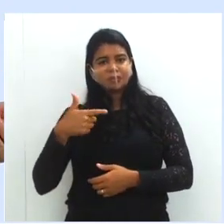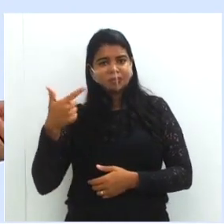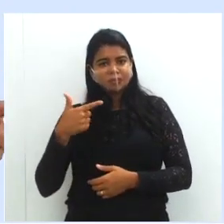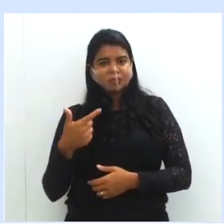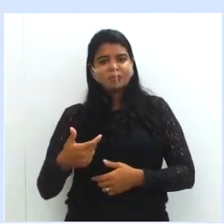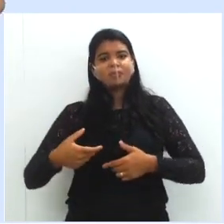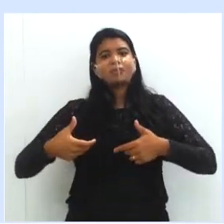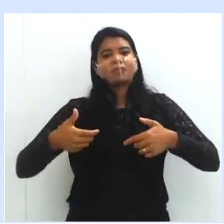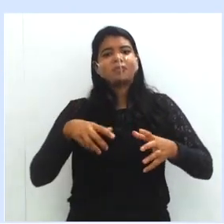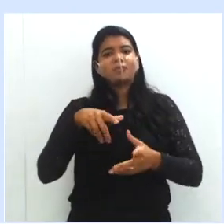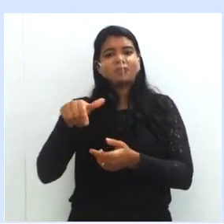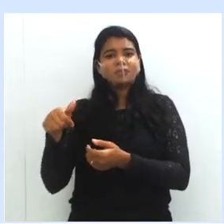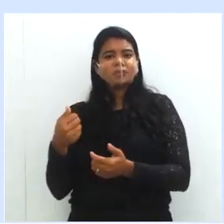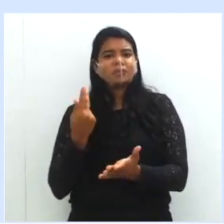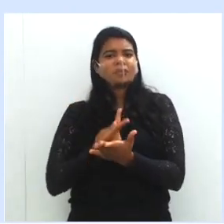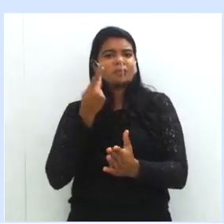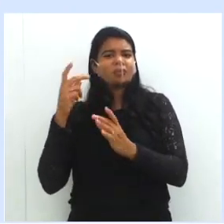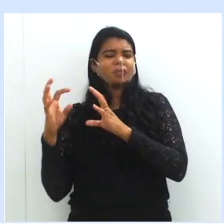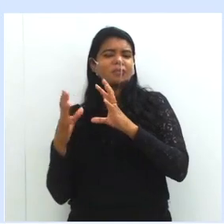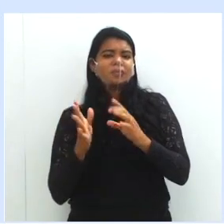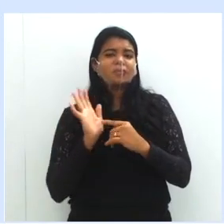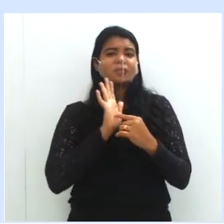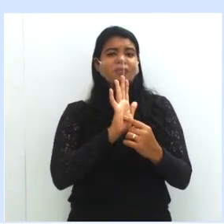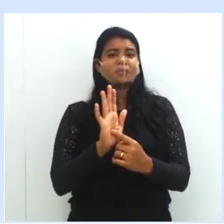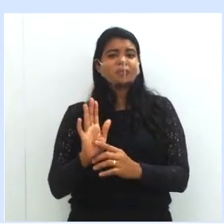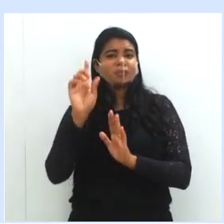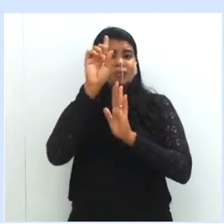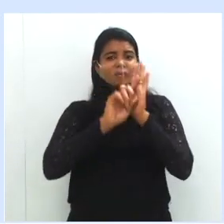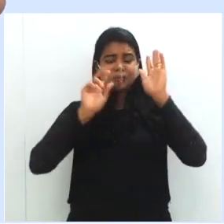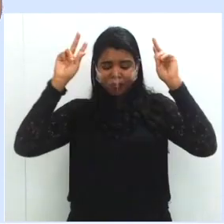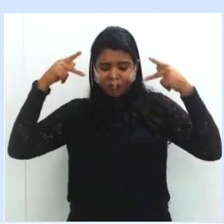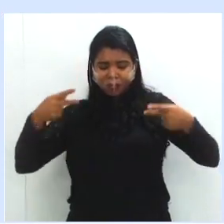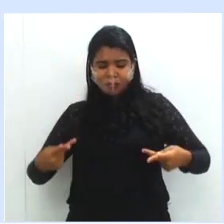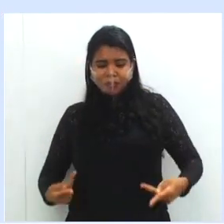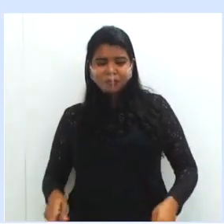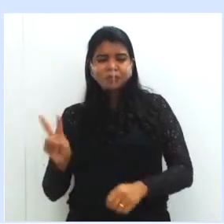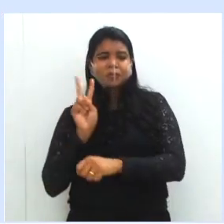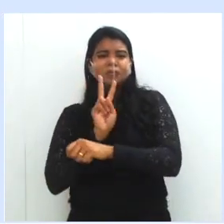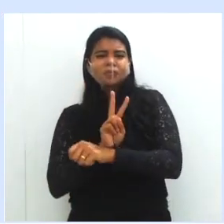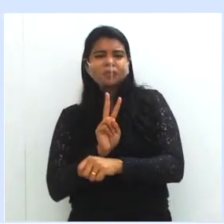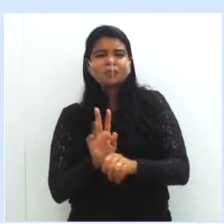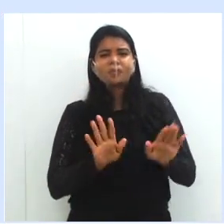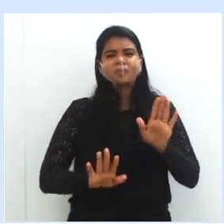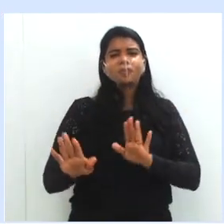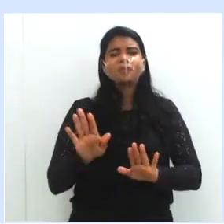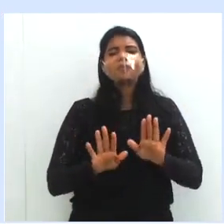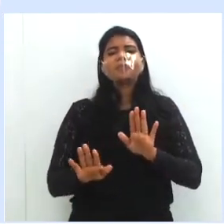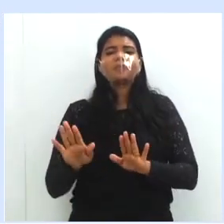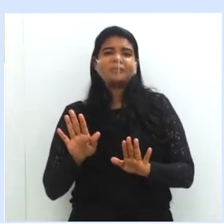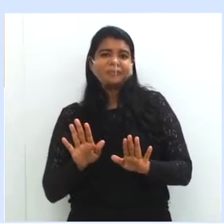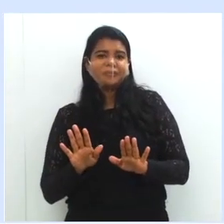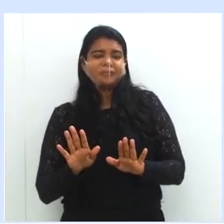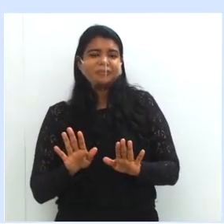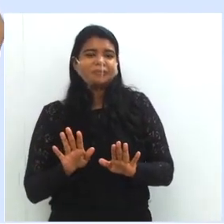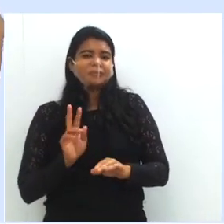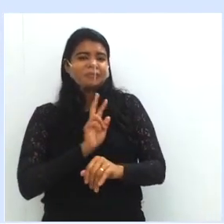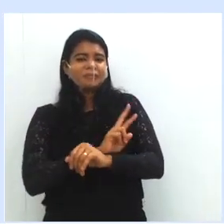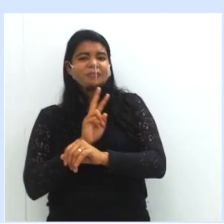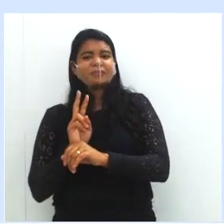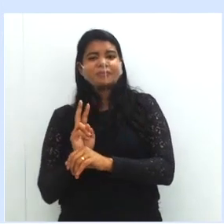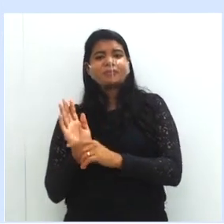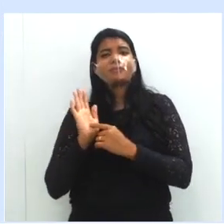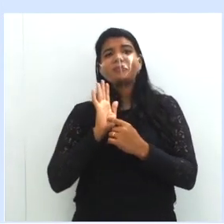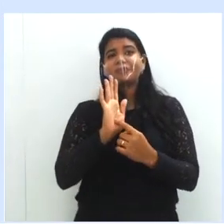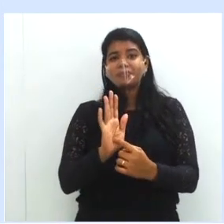à tona o surgimento de quê? Os direitos humanos, preservar o direito humano, certo? Então vejamos aqui,